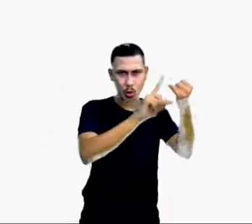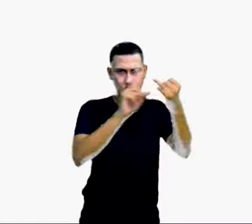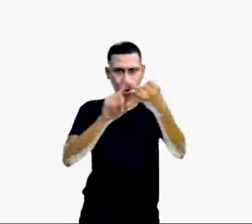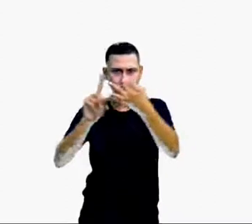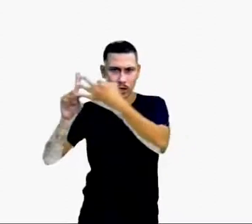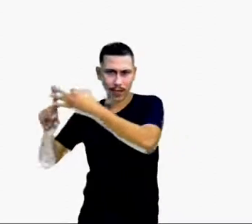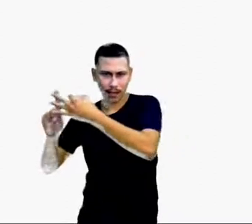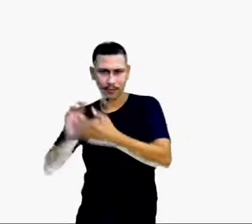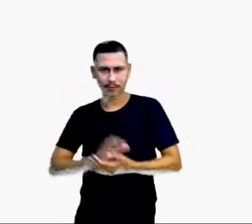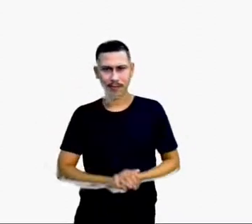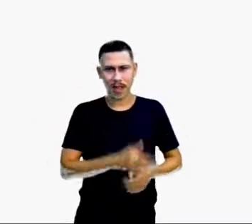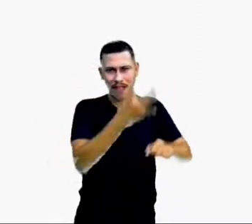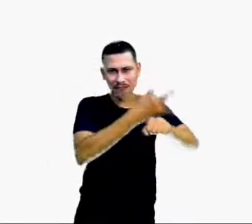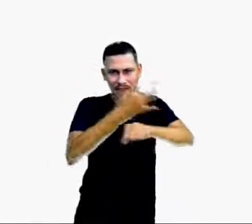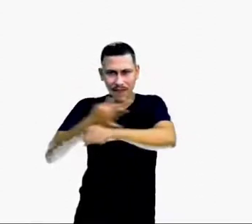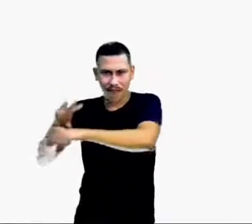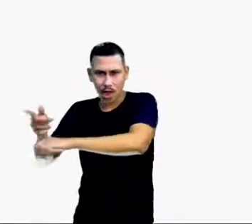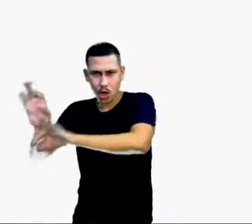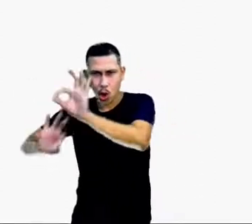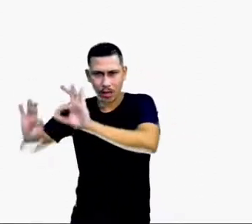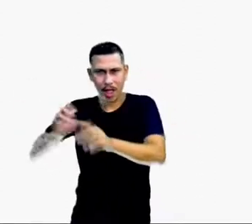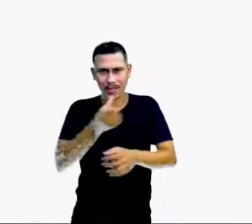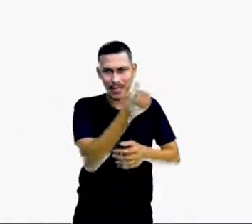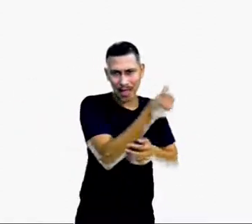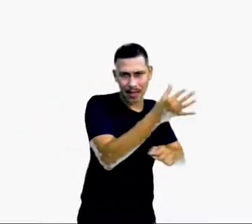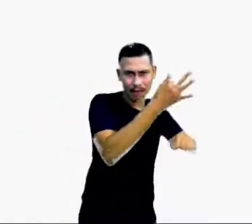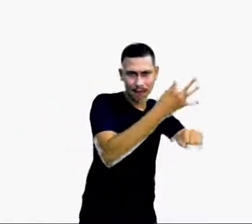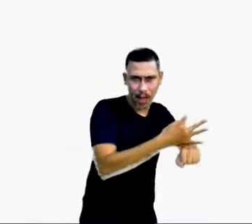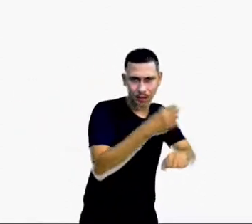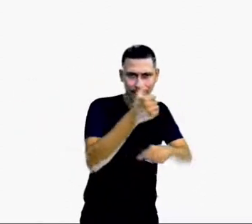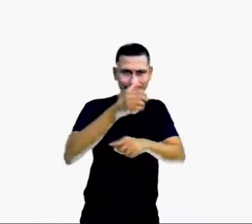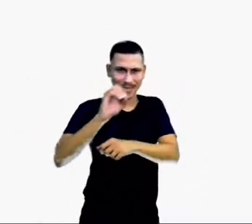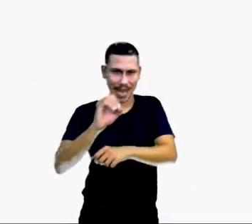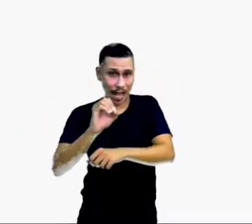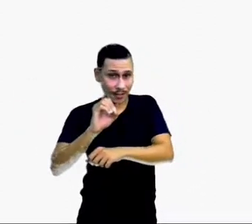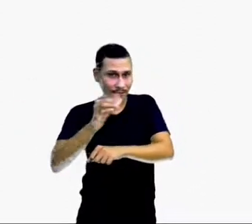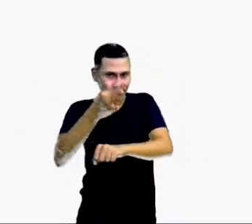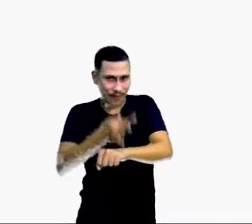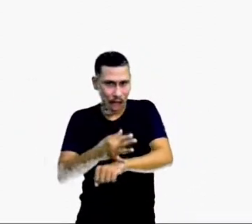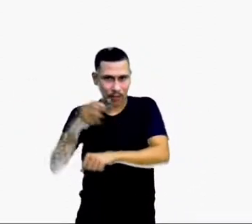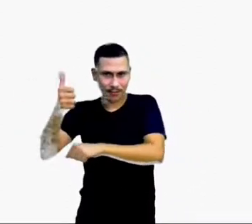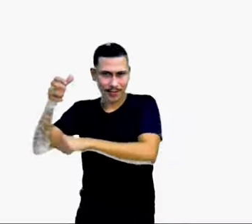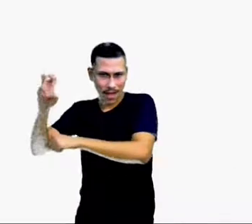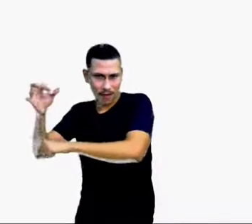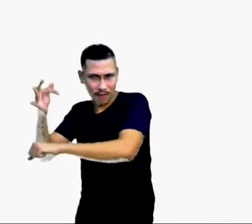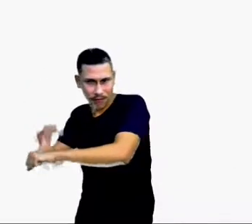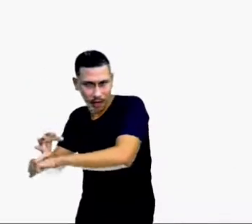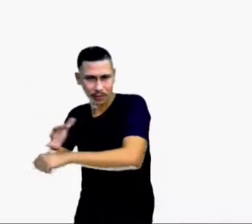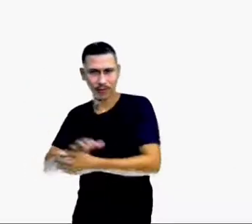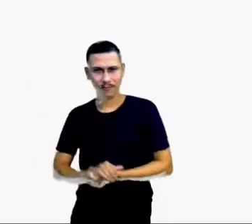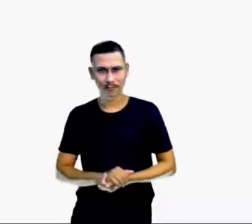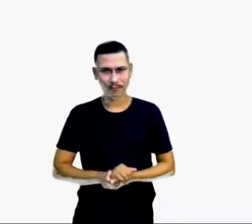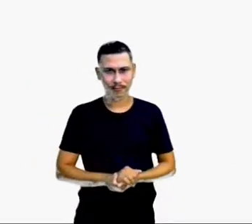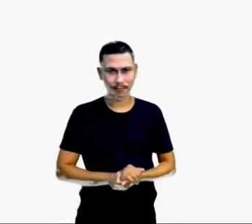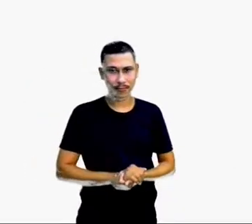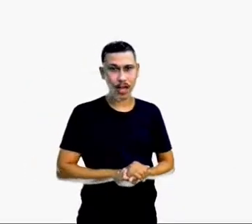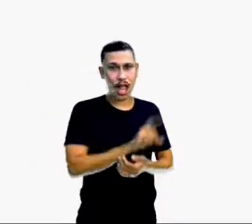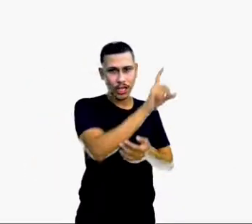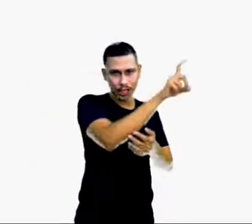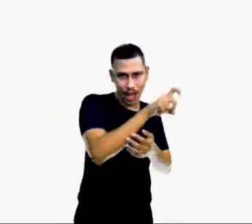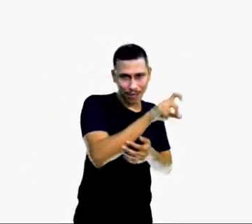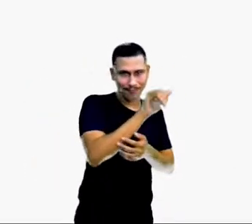organizar. As faltas são 6, 10 e 15, ok? Vamos chamar de X,